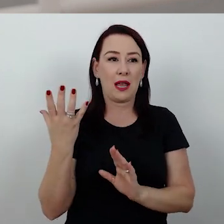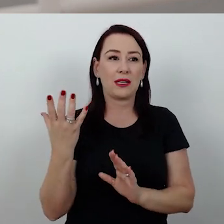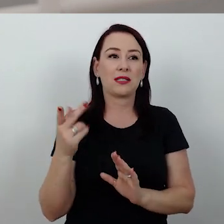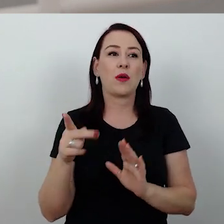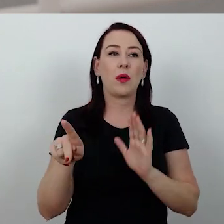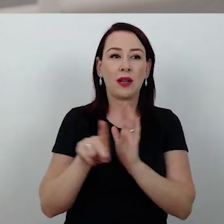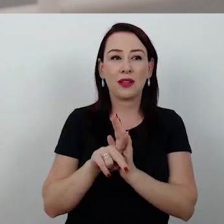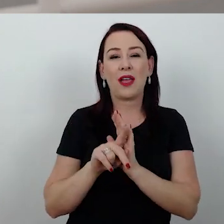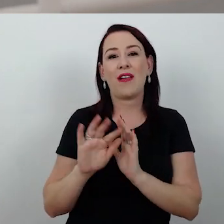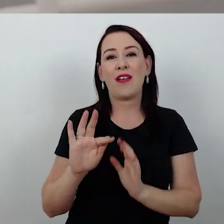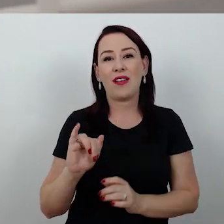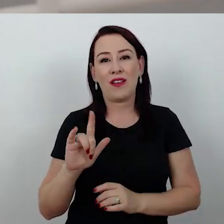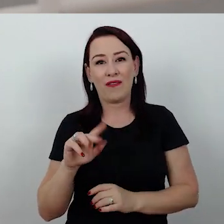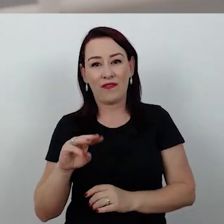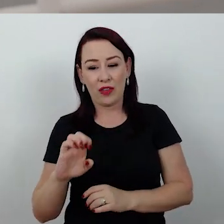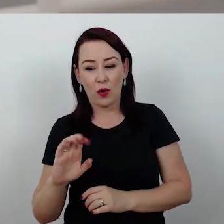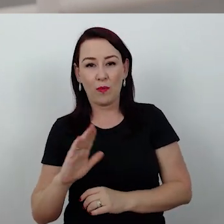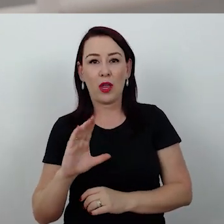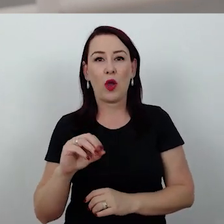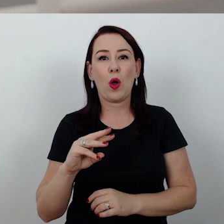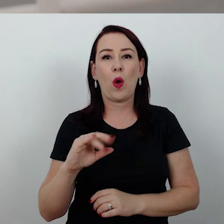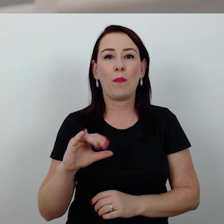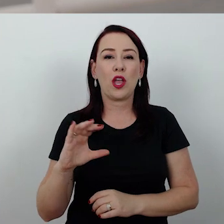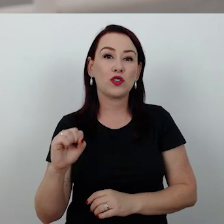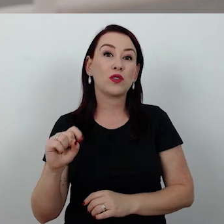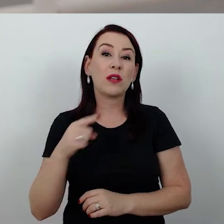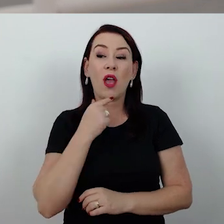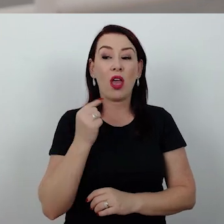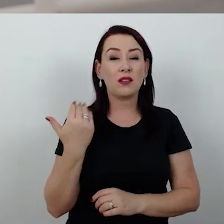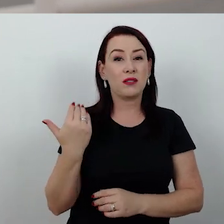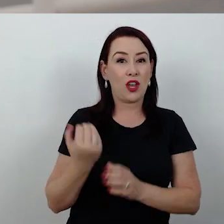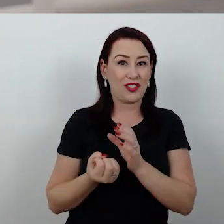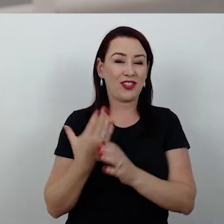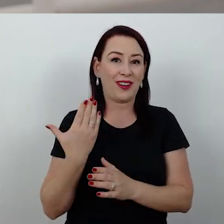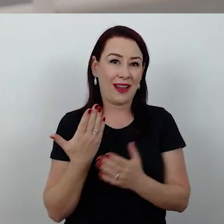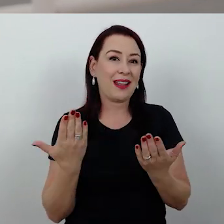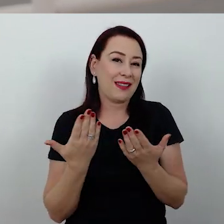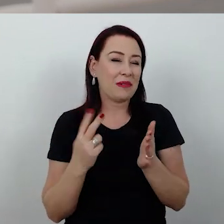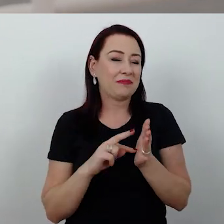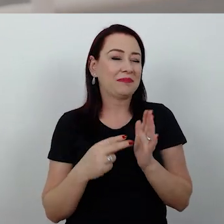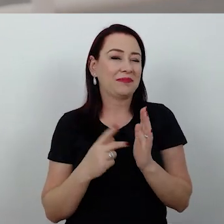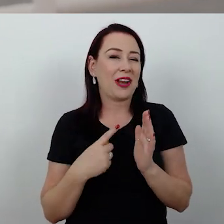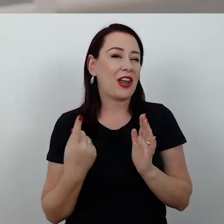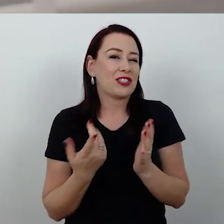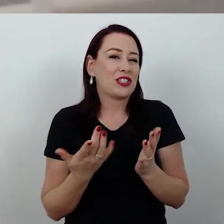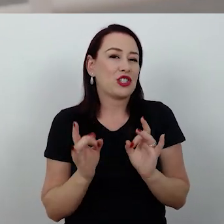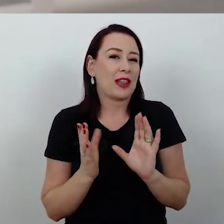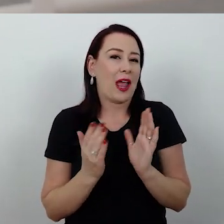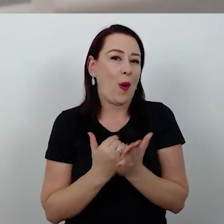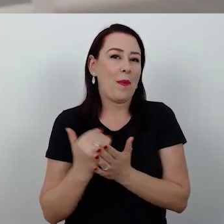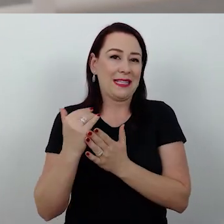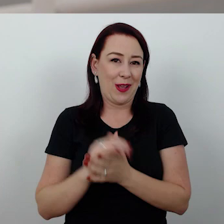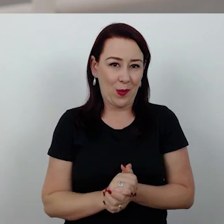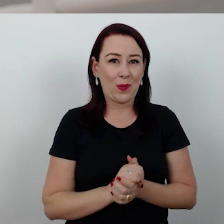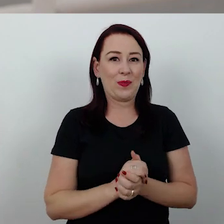com a criação da Film Commission, que é uma Film Commission recente, assim, recém-criada. Então, estamos apenas começando,